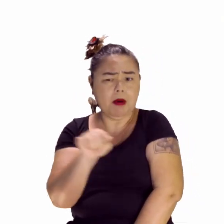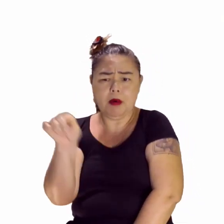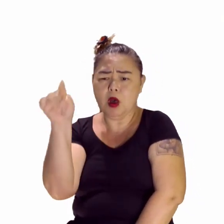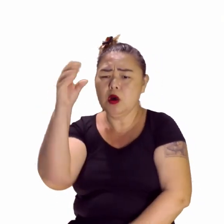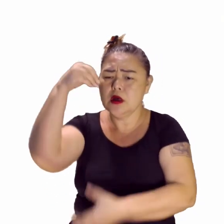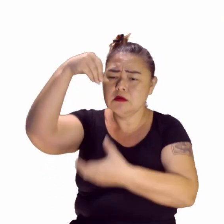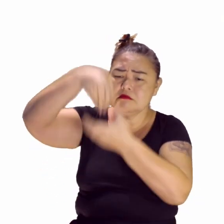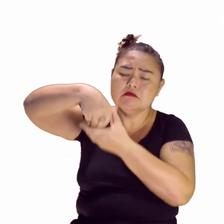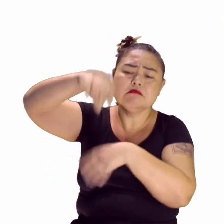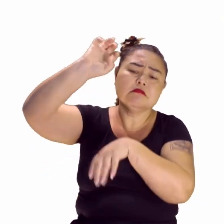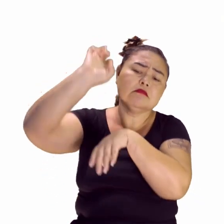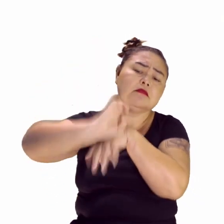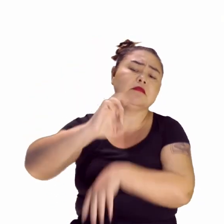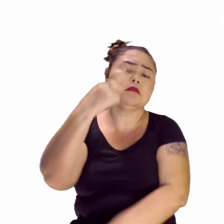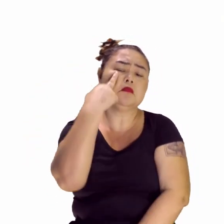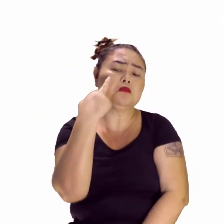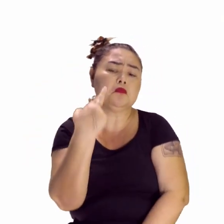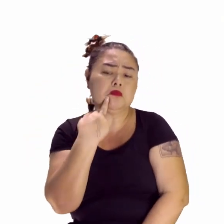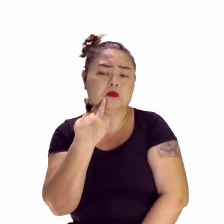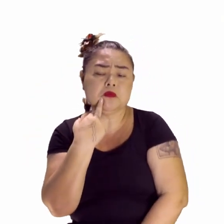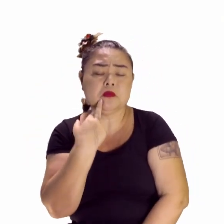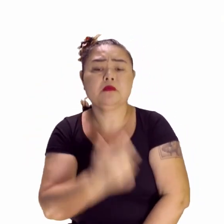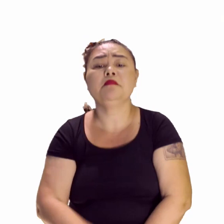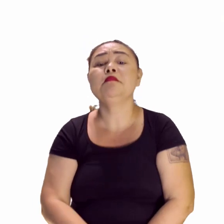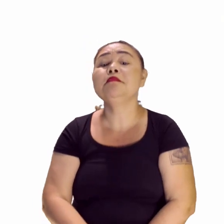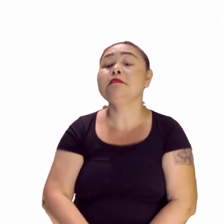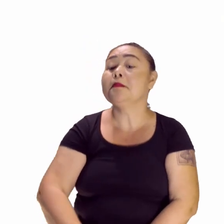uma das Vamos colocar assim principais